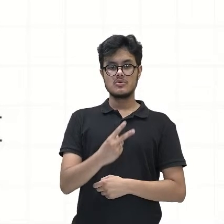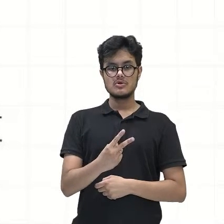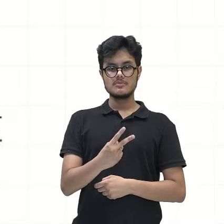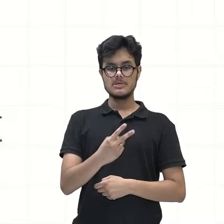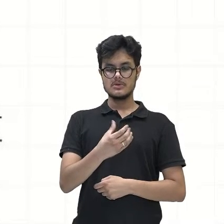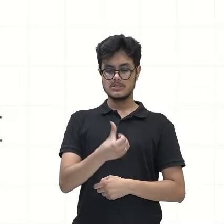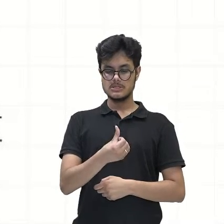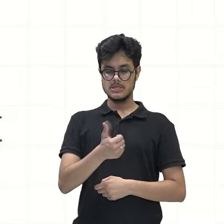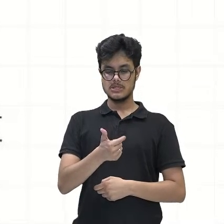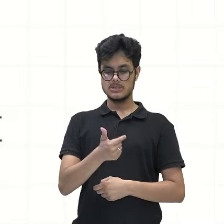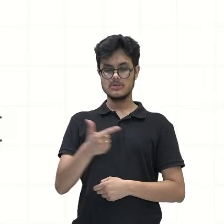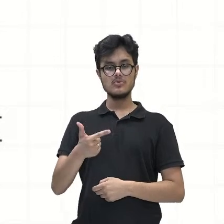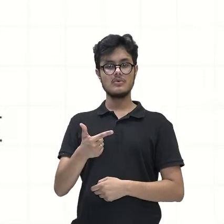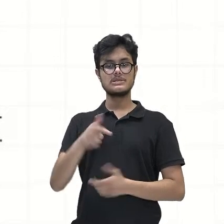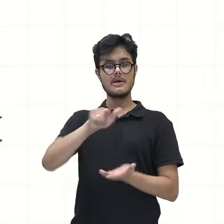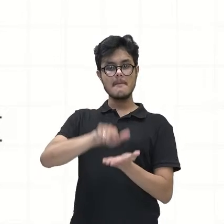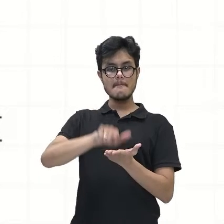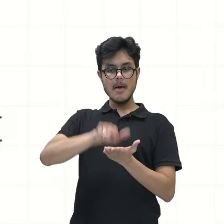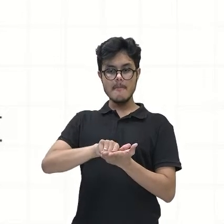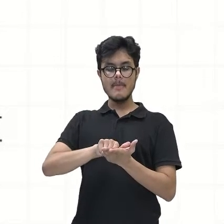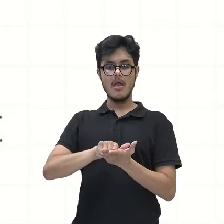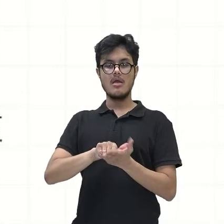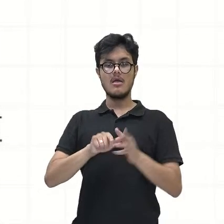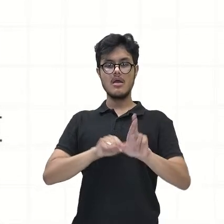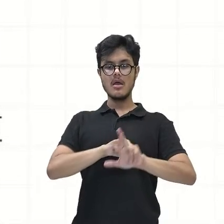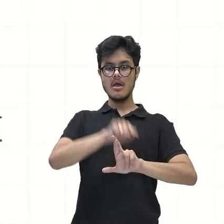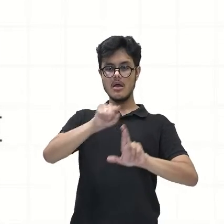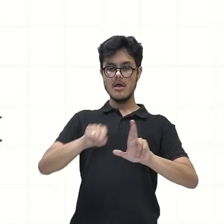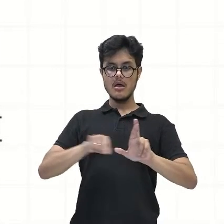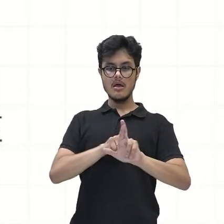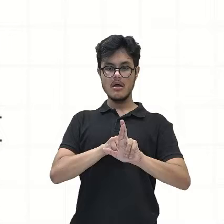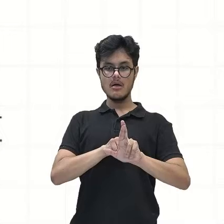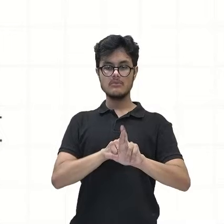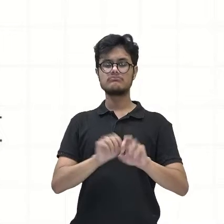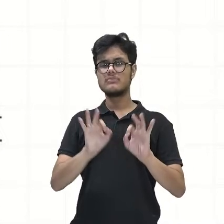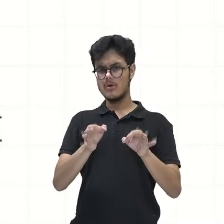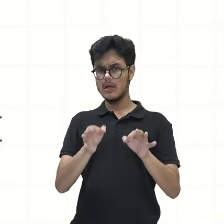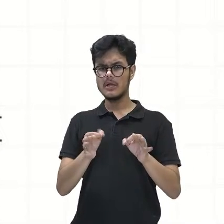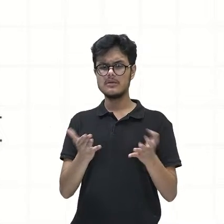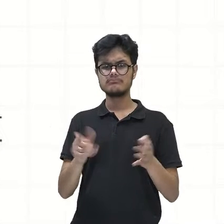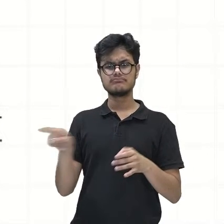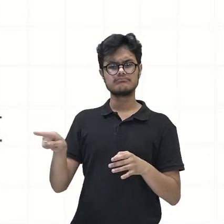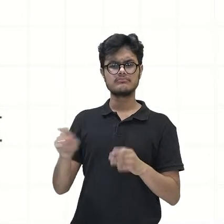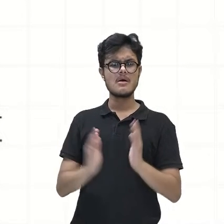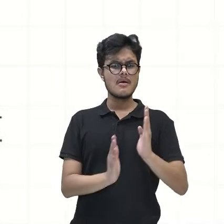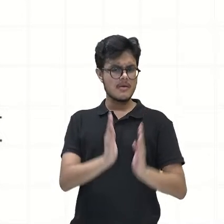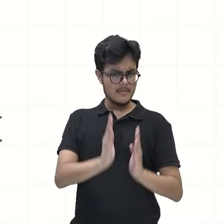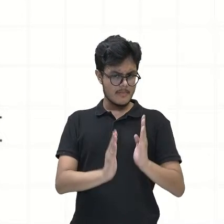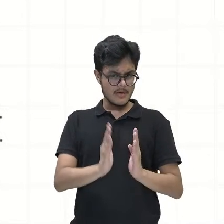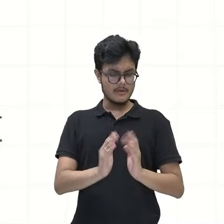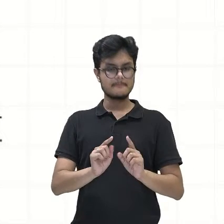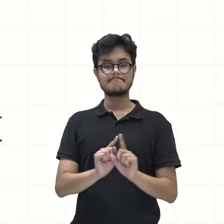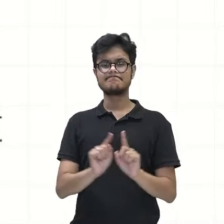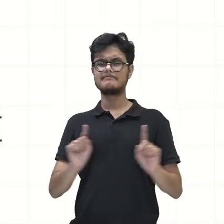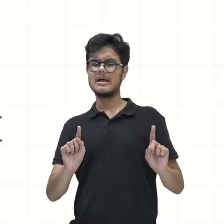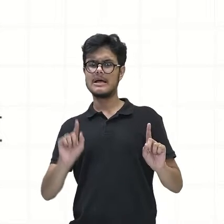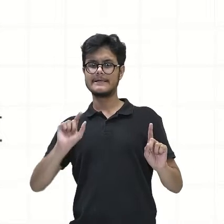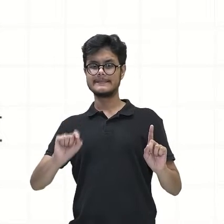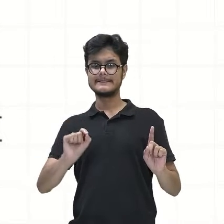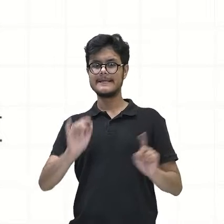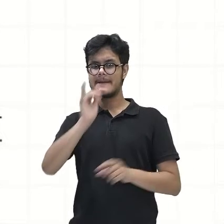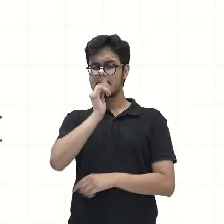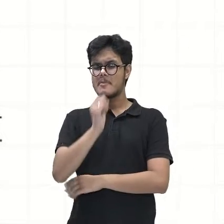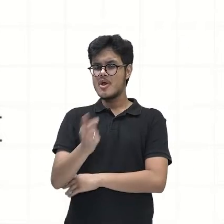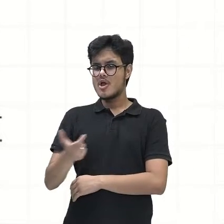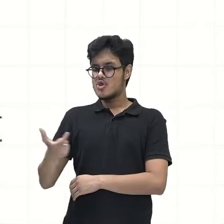2.612. Então, esse gráfico estaria aqui nesse intervalo. Perfeito. Mas já em